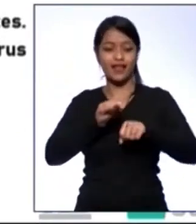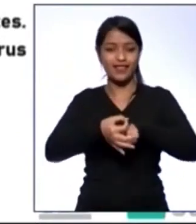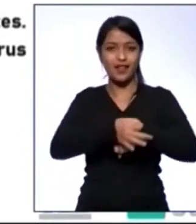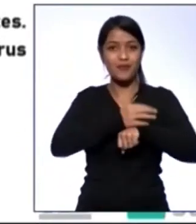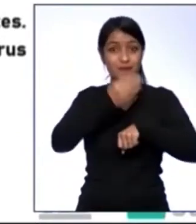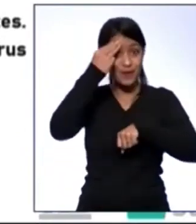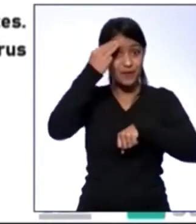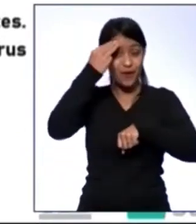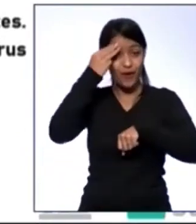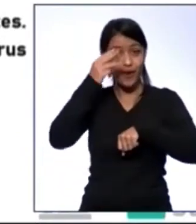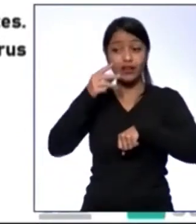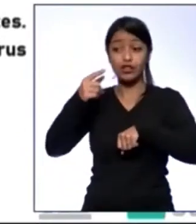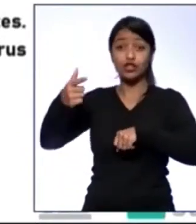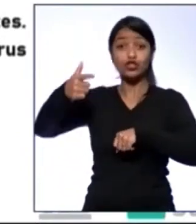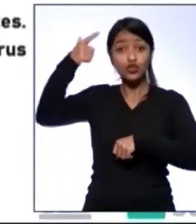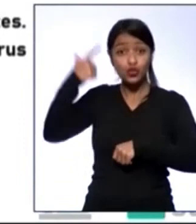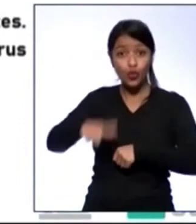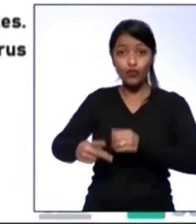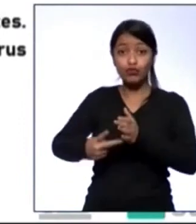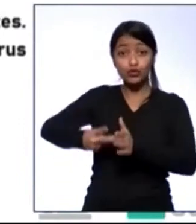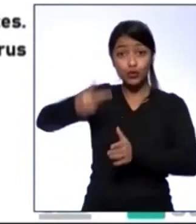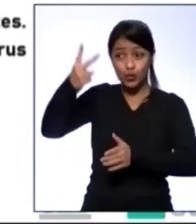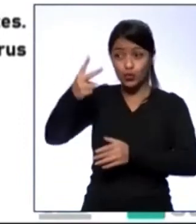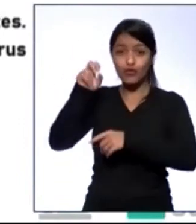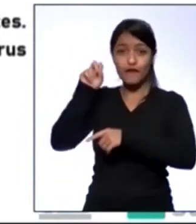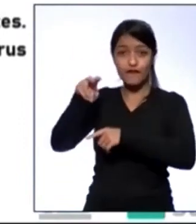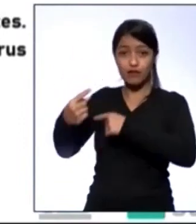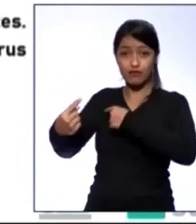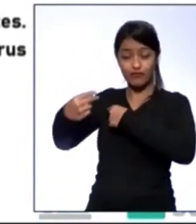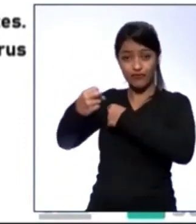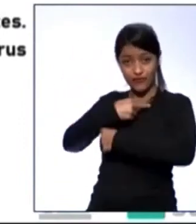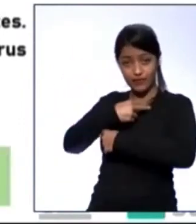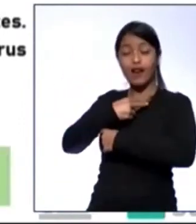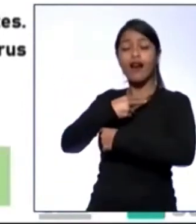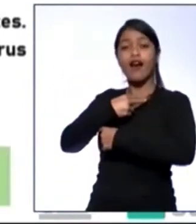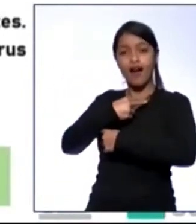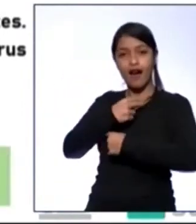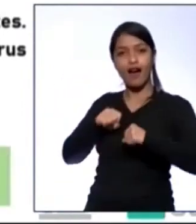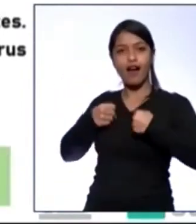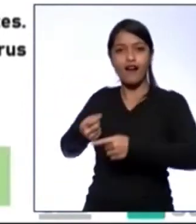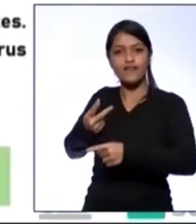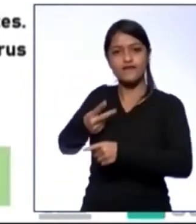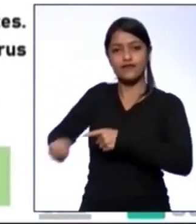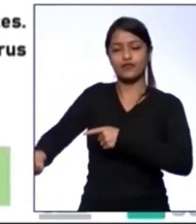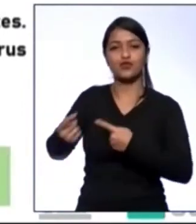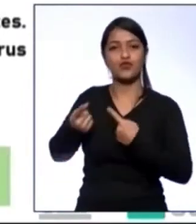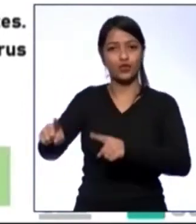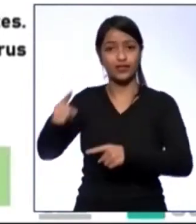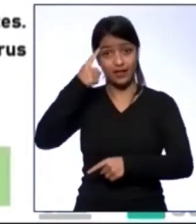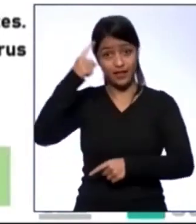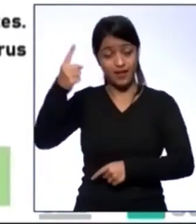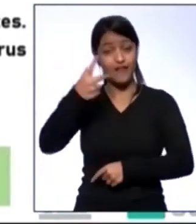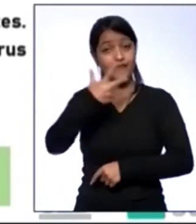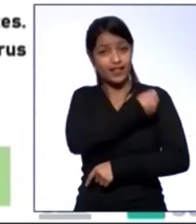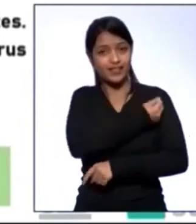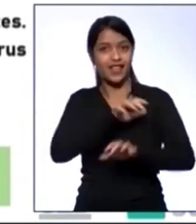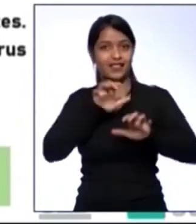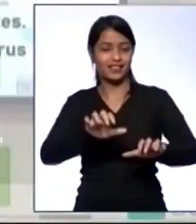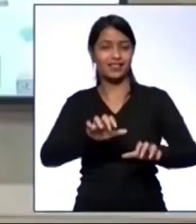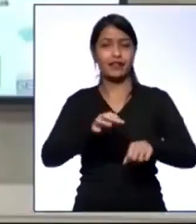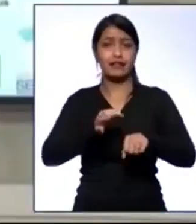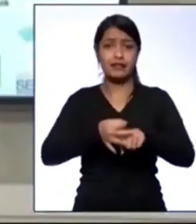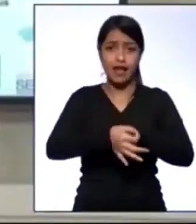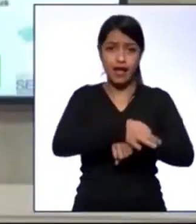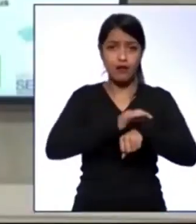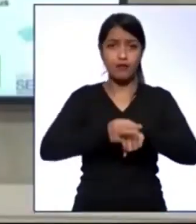na resposta secundária é essa. Lembre-se, a vacina tem como objetivo deixar as células de memória para